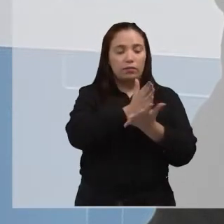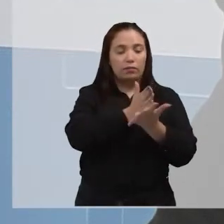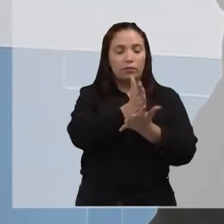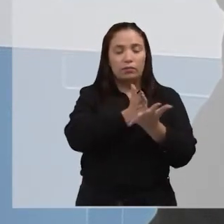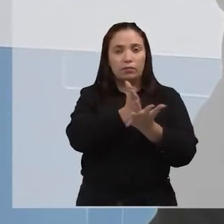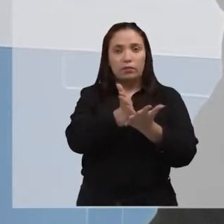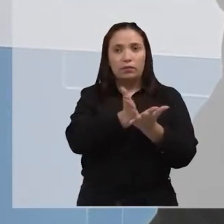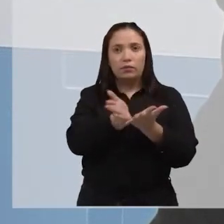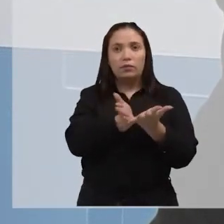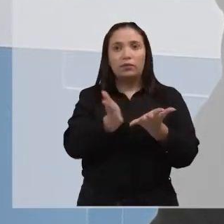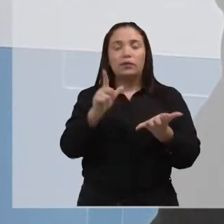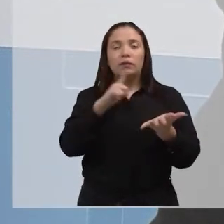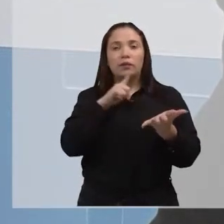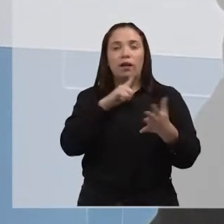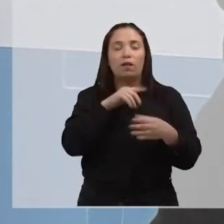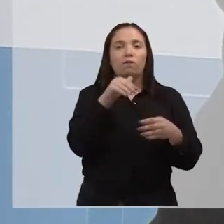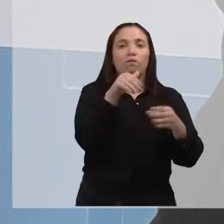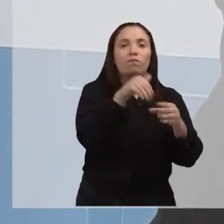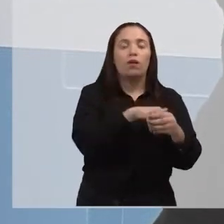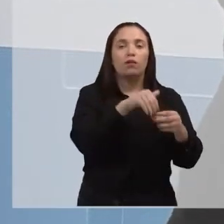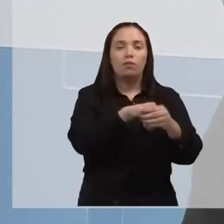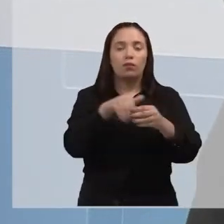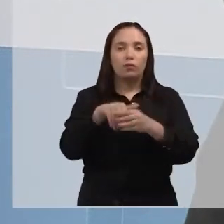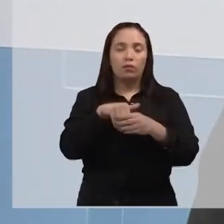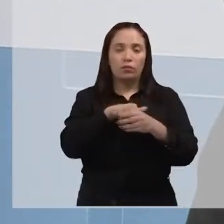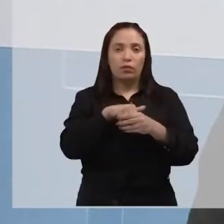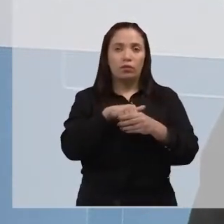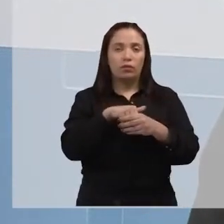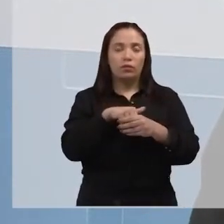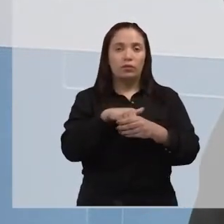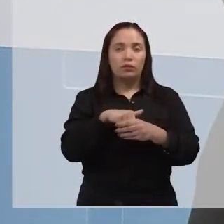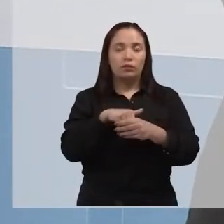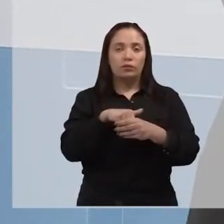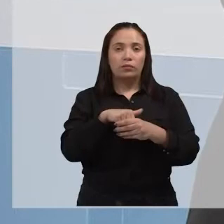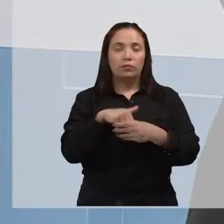e Haddad aqui, tirar o Lula e a Dávila, ficaria só uma,